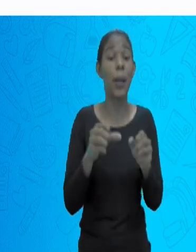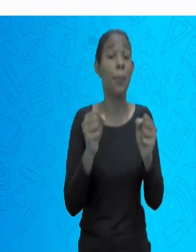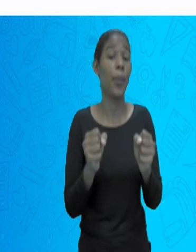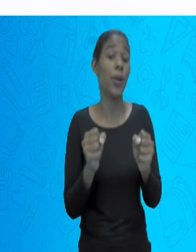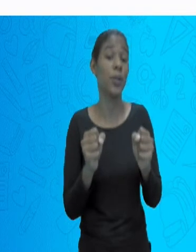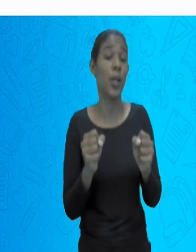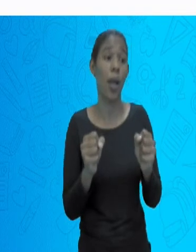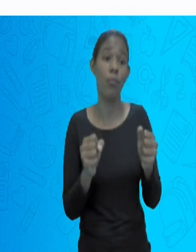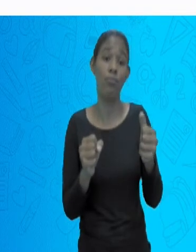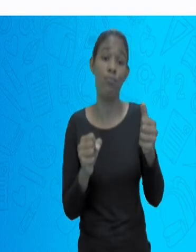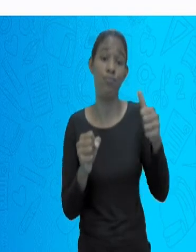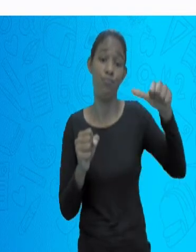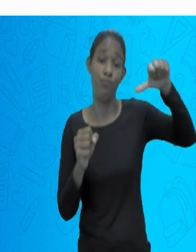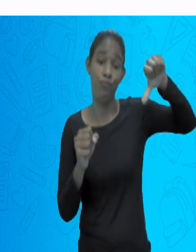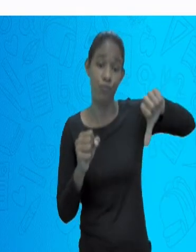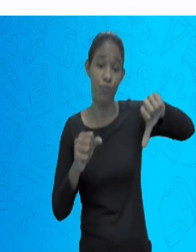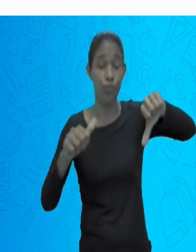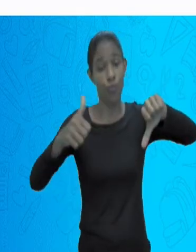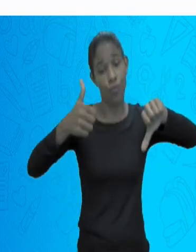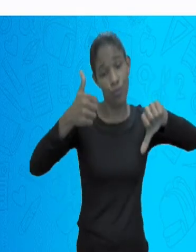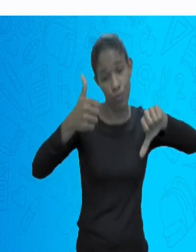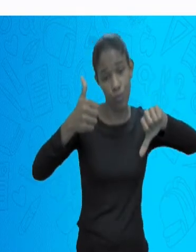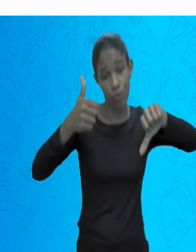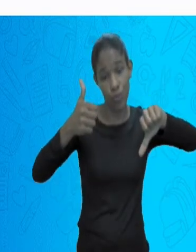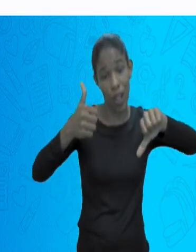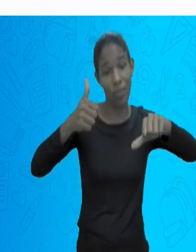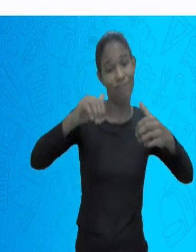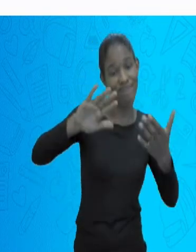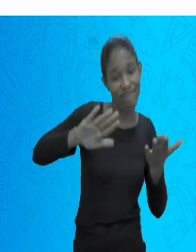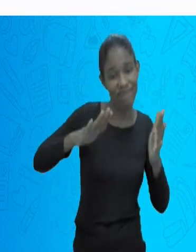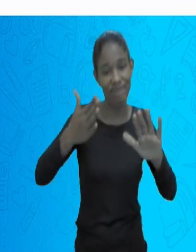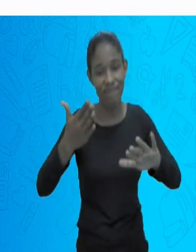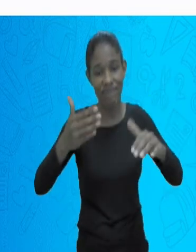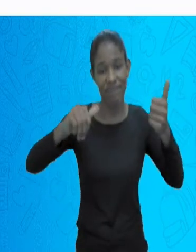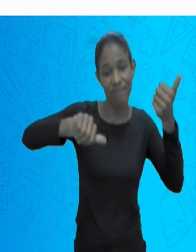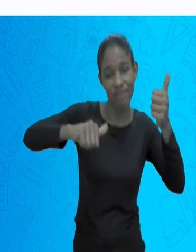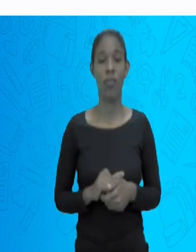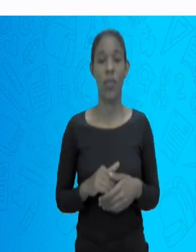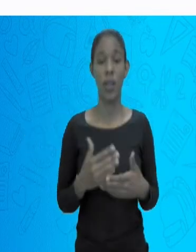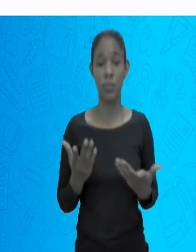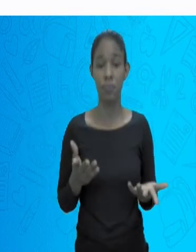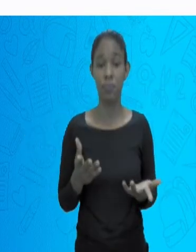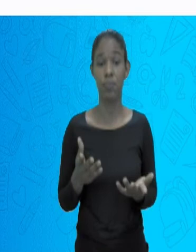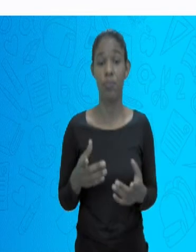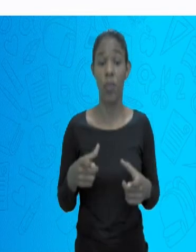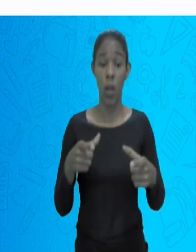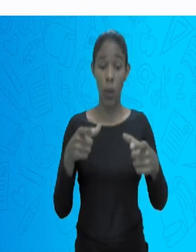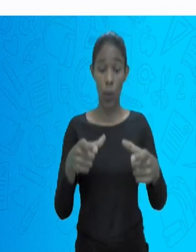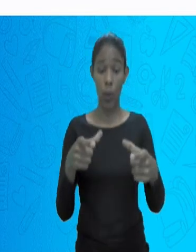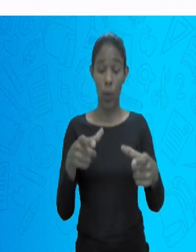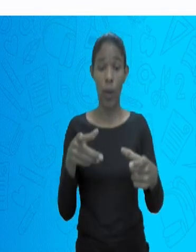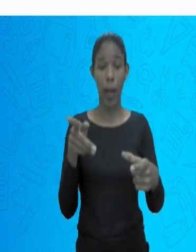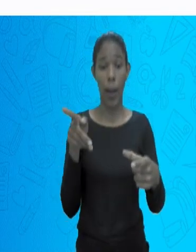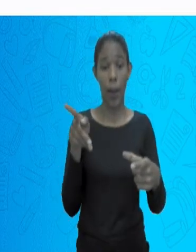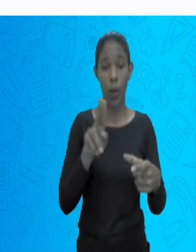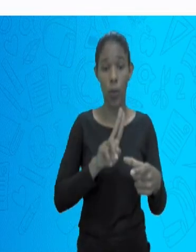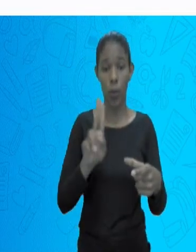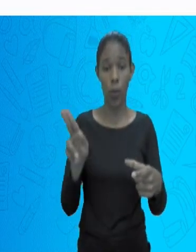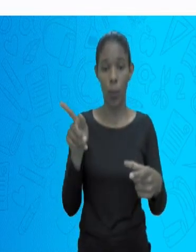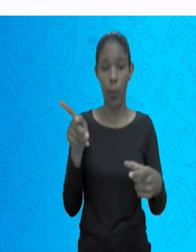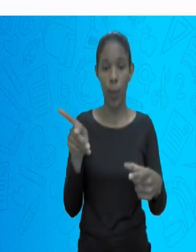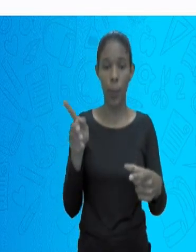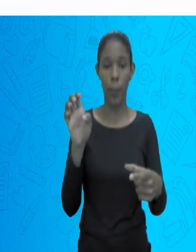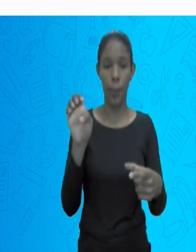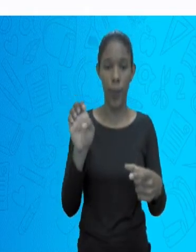queimada, e isso prejudica a paisagem que antes era natural. O Pelourinho. O Pelourinho é